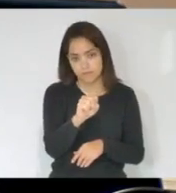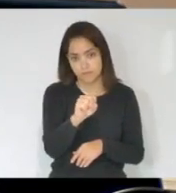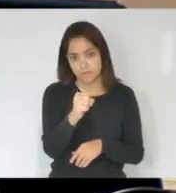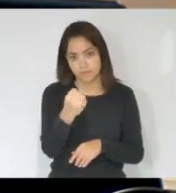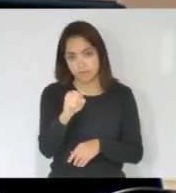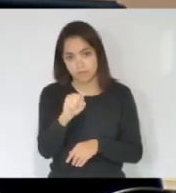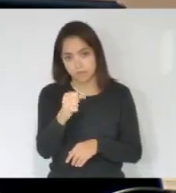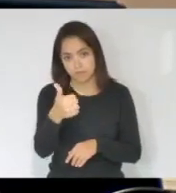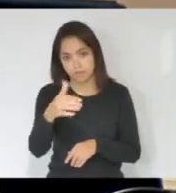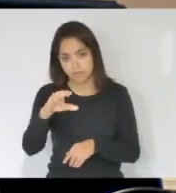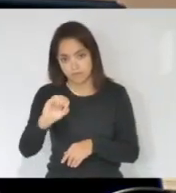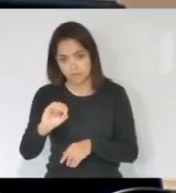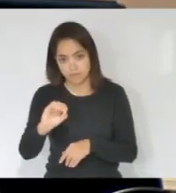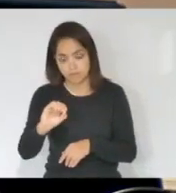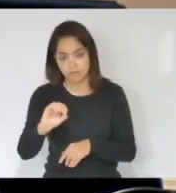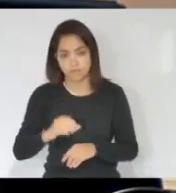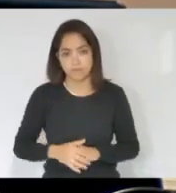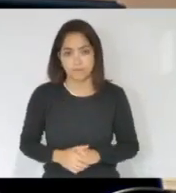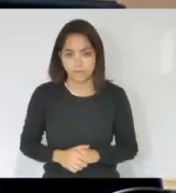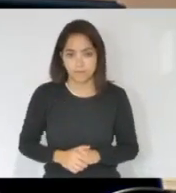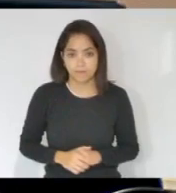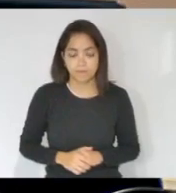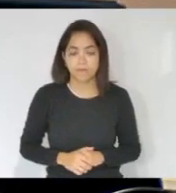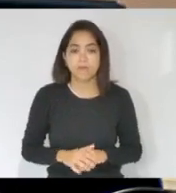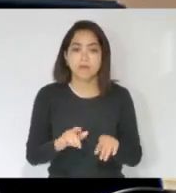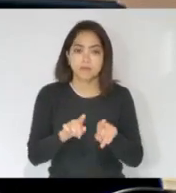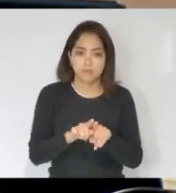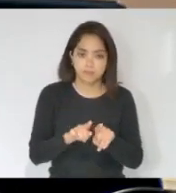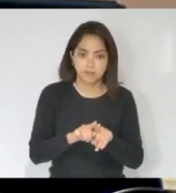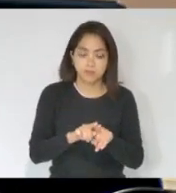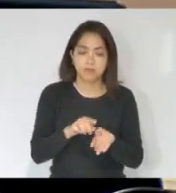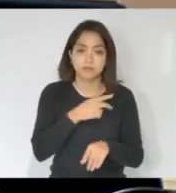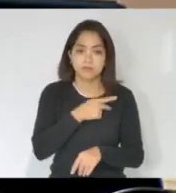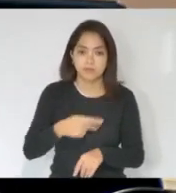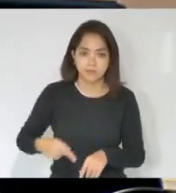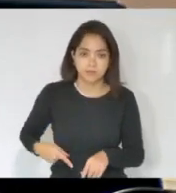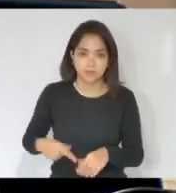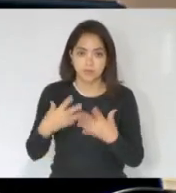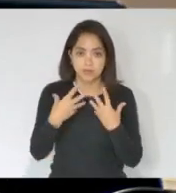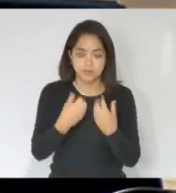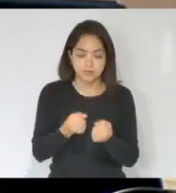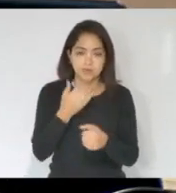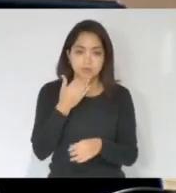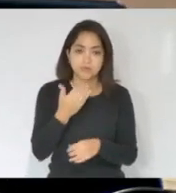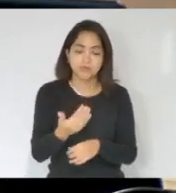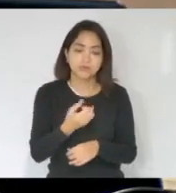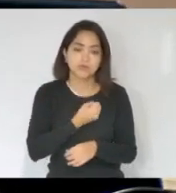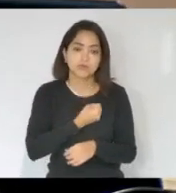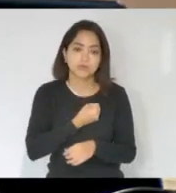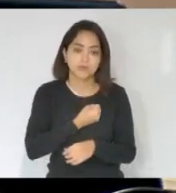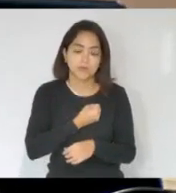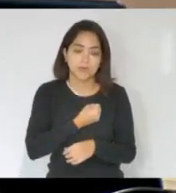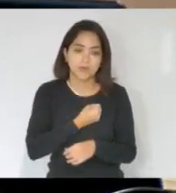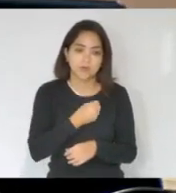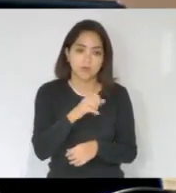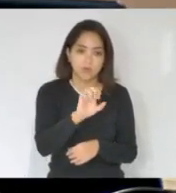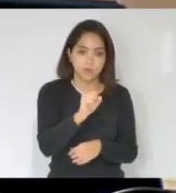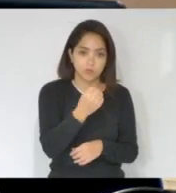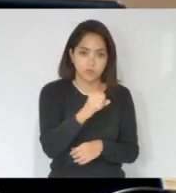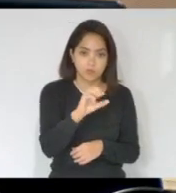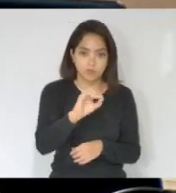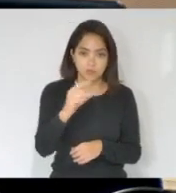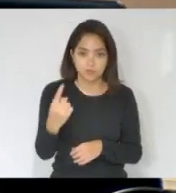800 e 810/2019. Igualmente, o senhor presidente deferiu os requerimentos números